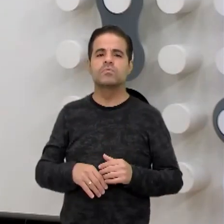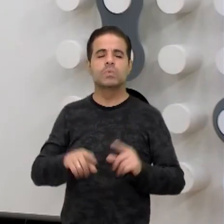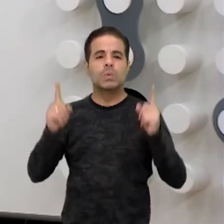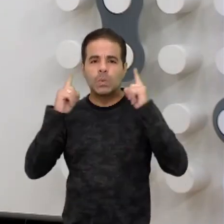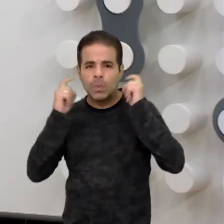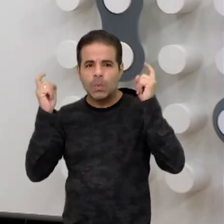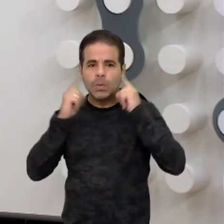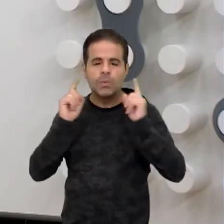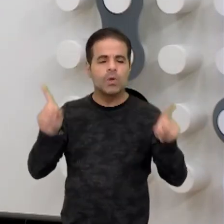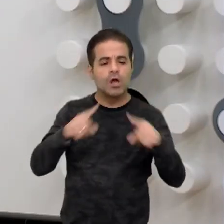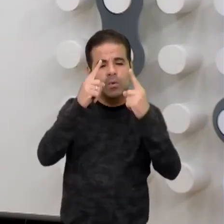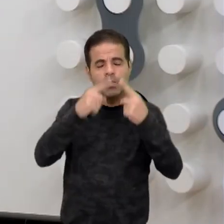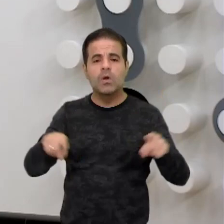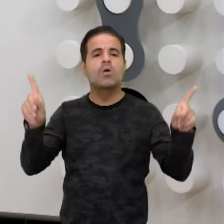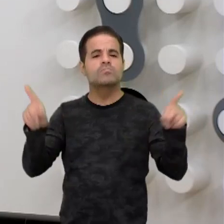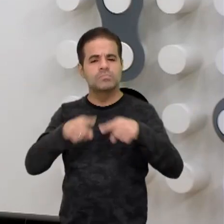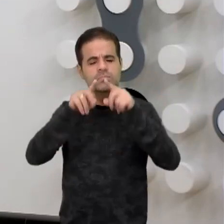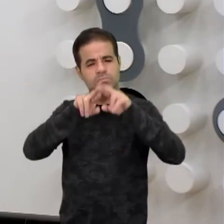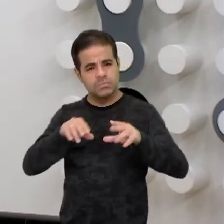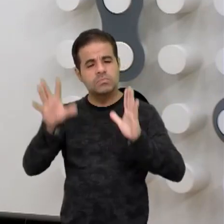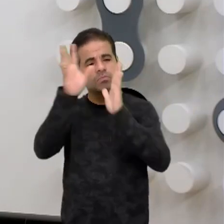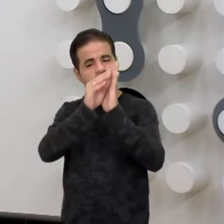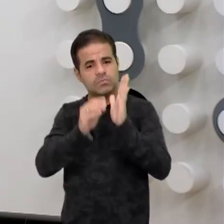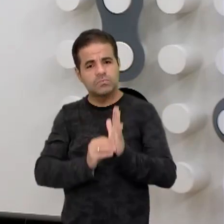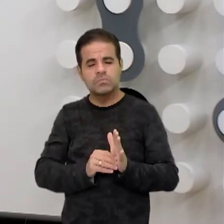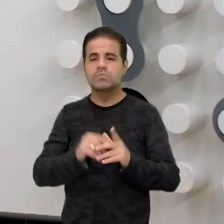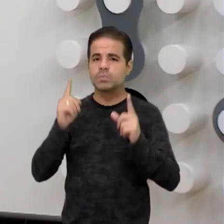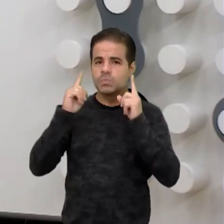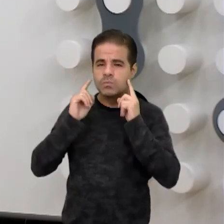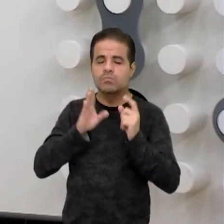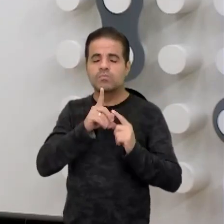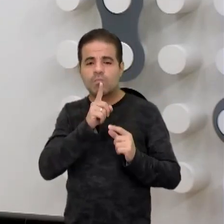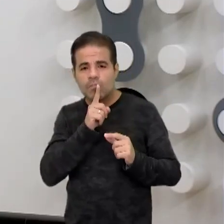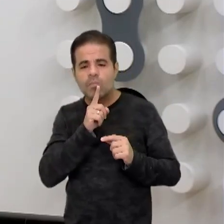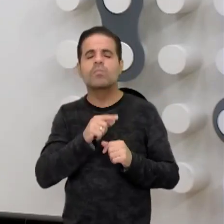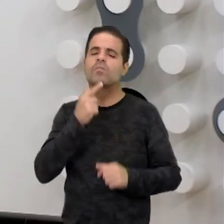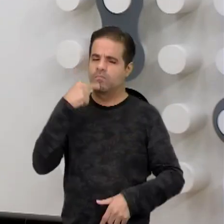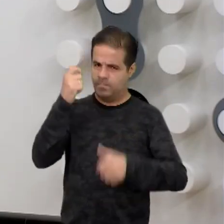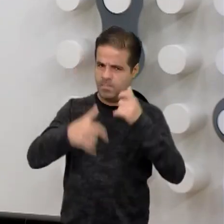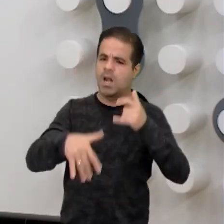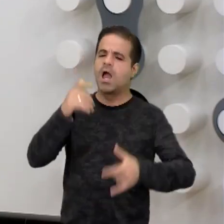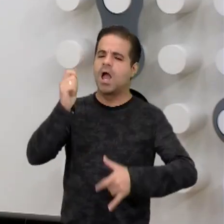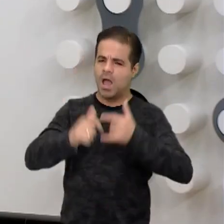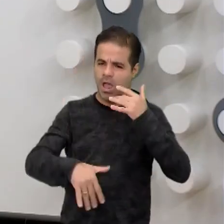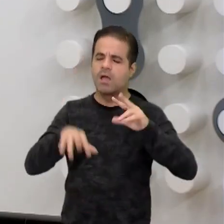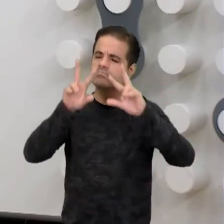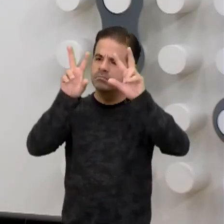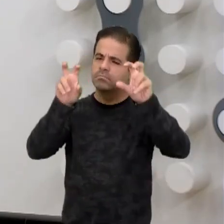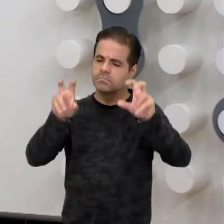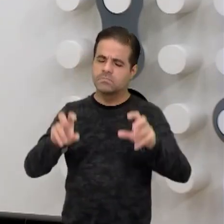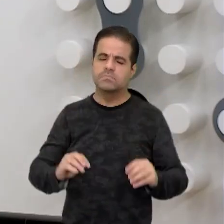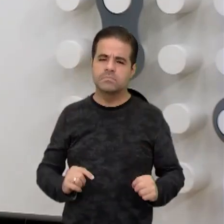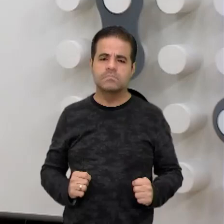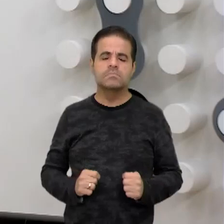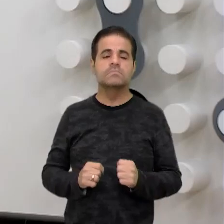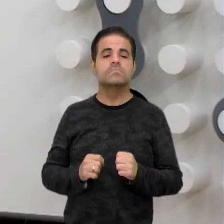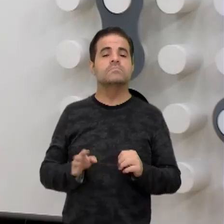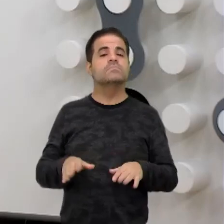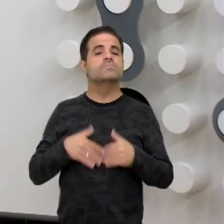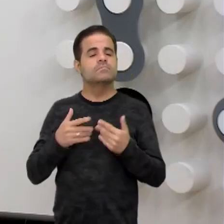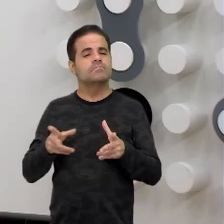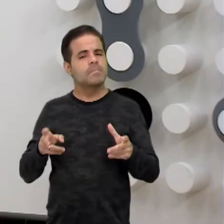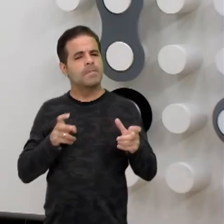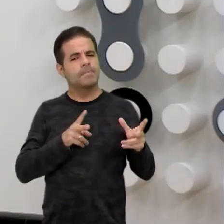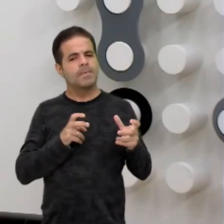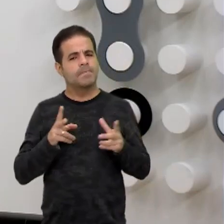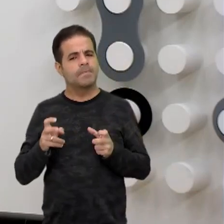né? Porque a música ela é constituída de som e silêncio, a gente vai falar bastante sobre isso, mas também vai